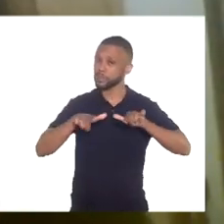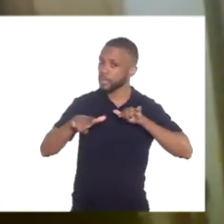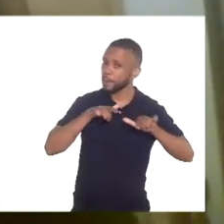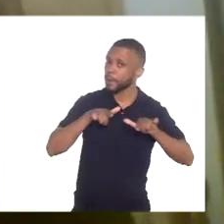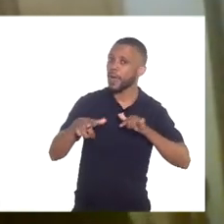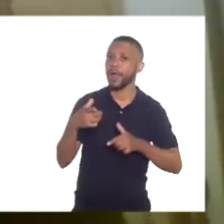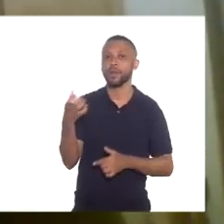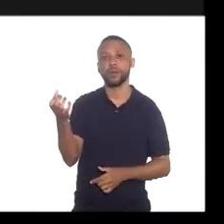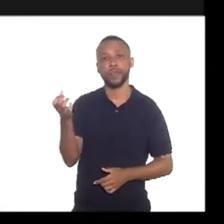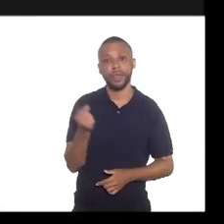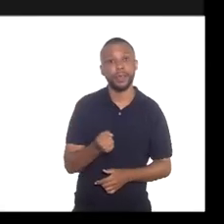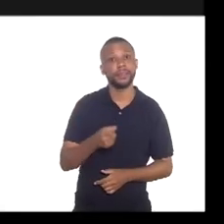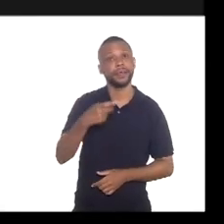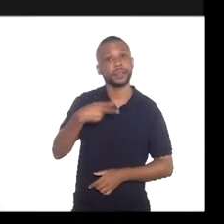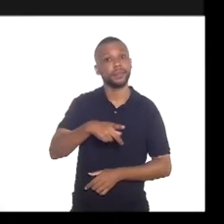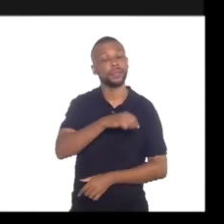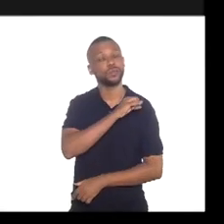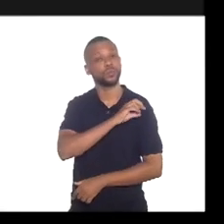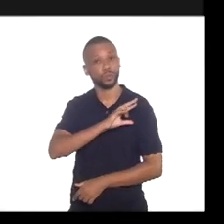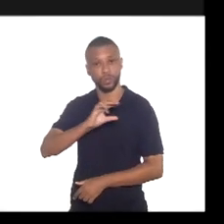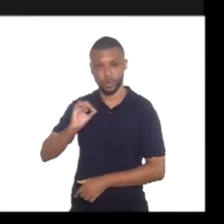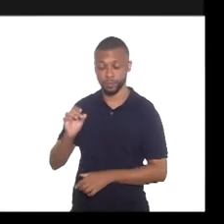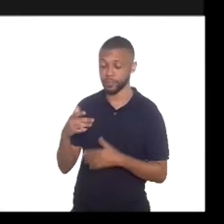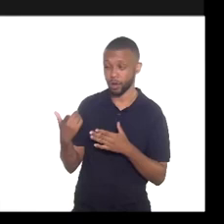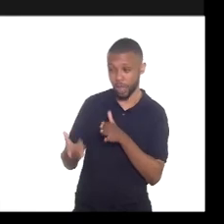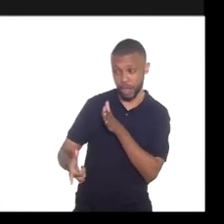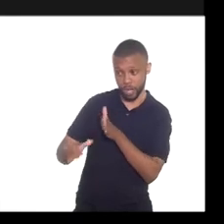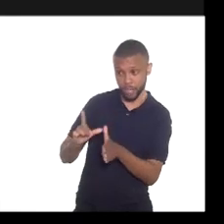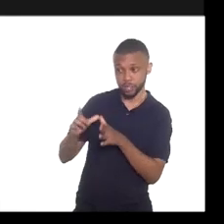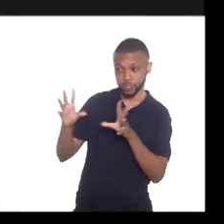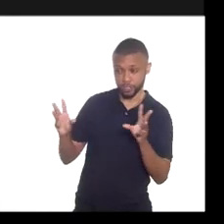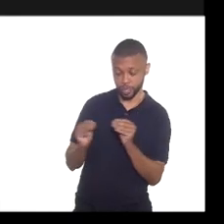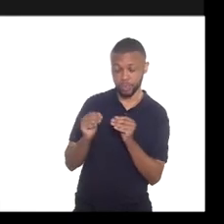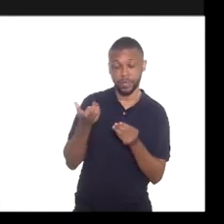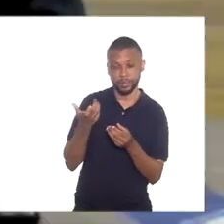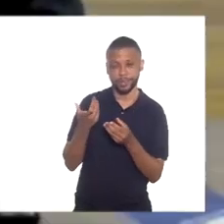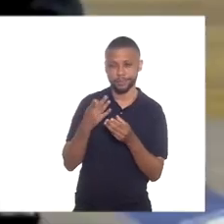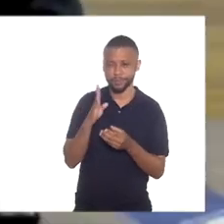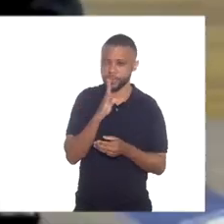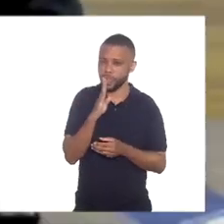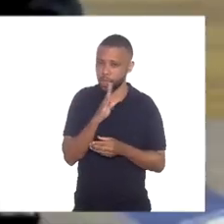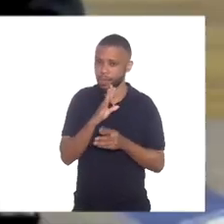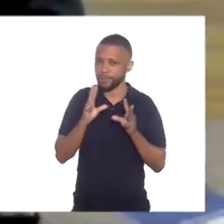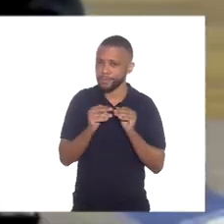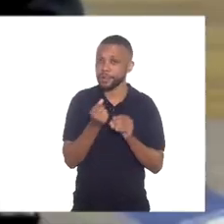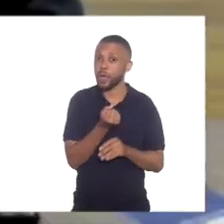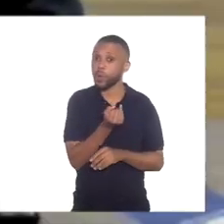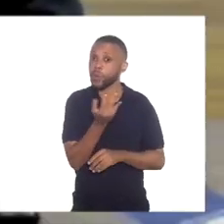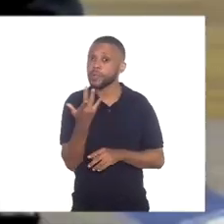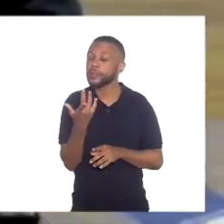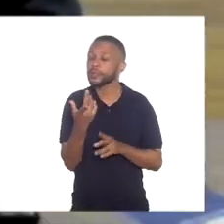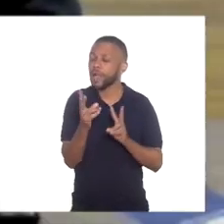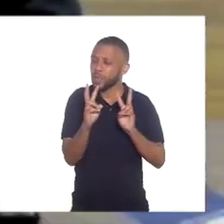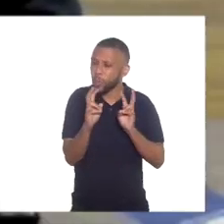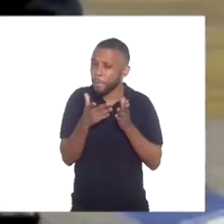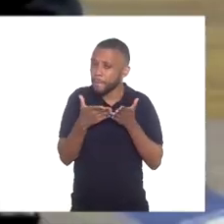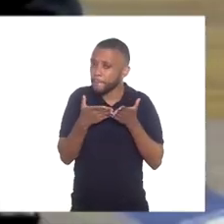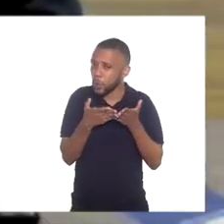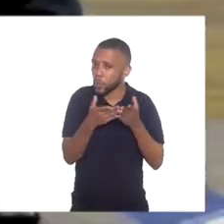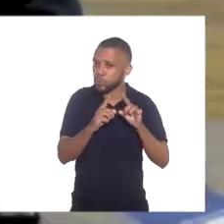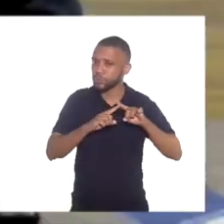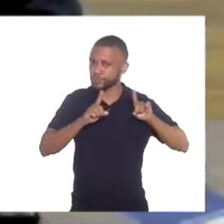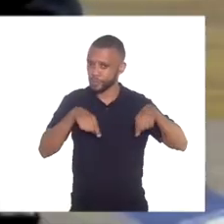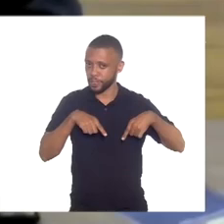Essa é a minha pergunta. Né? Deputado, antes de encerrar, gostaria só de trazer um número muito rápido, que eu acho que é a questão também portuária. Se